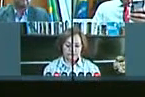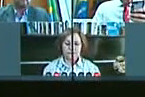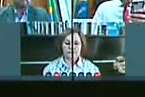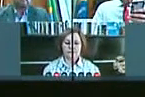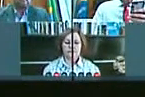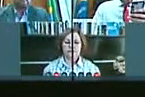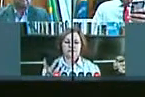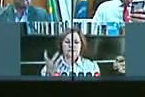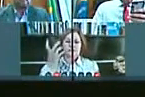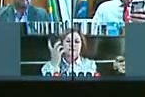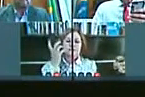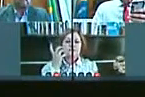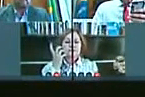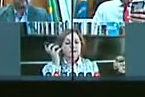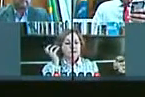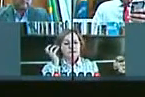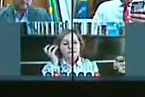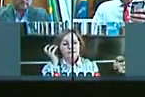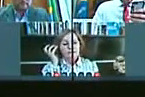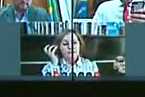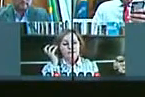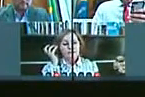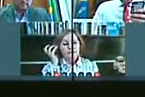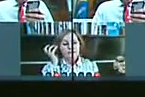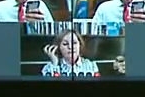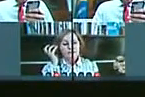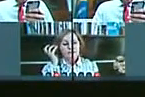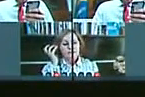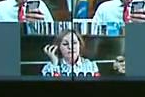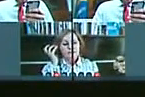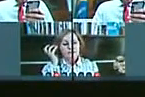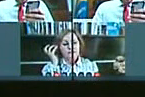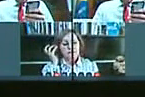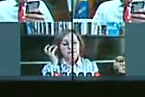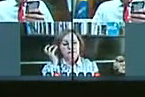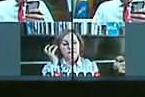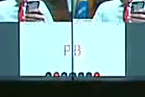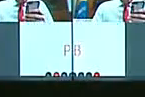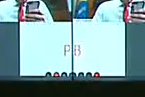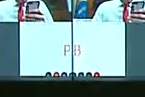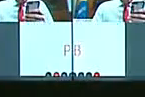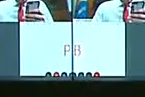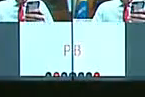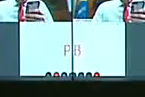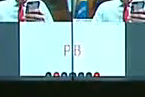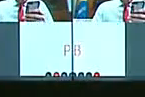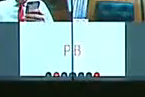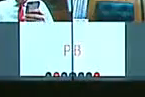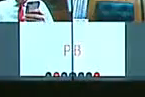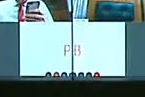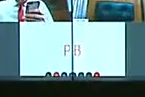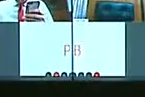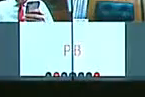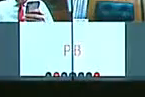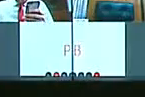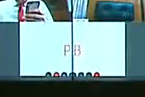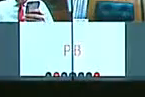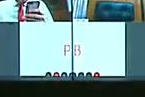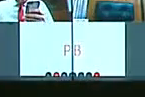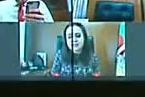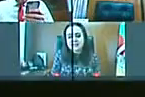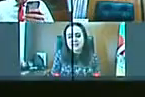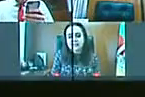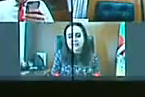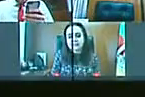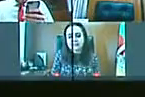Deputada Juliana Brizola. Voto a favor, presidente. Ok. Deputado Luiz Marenco.